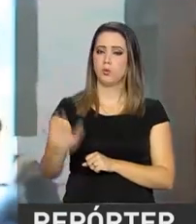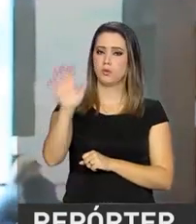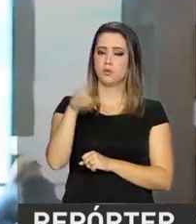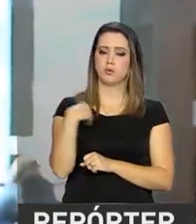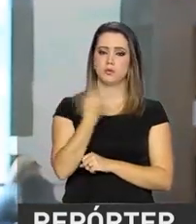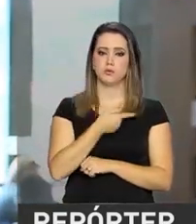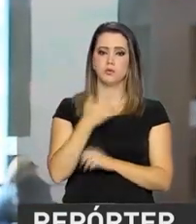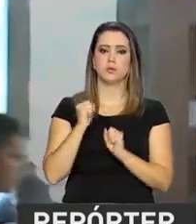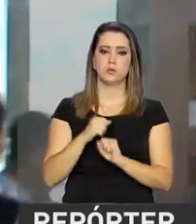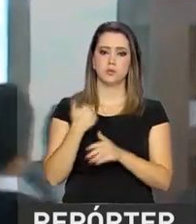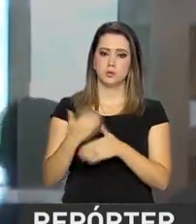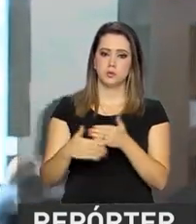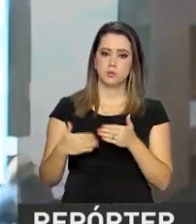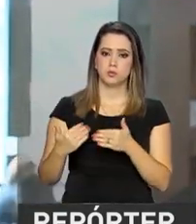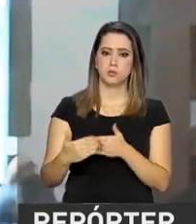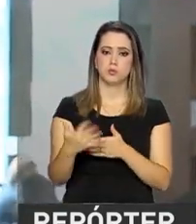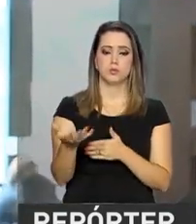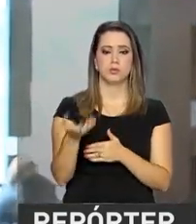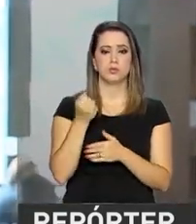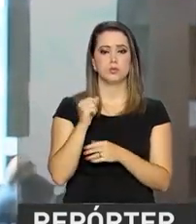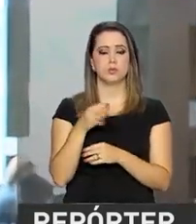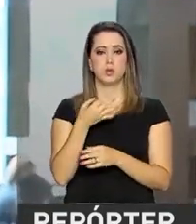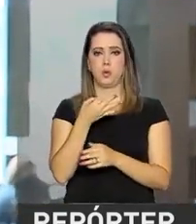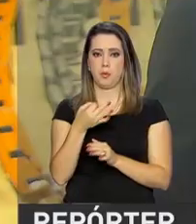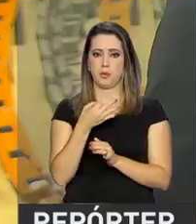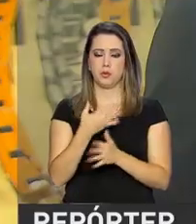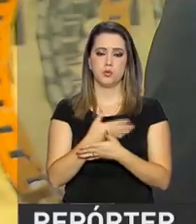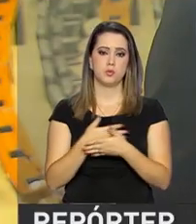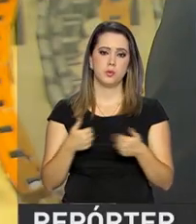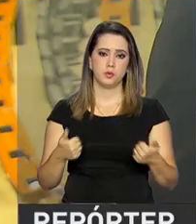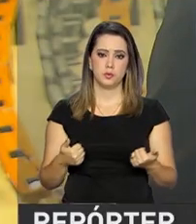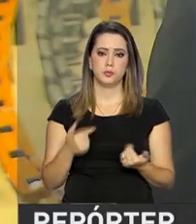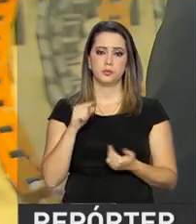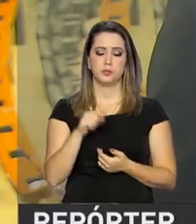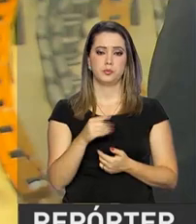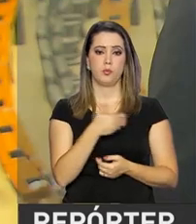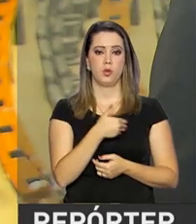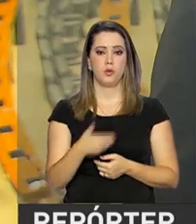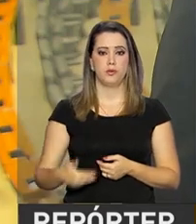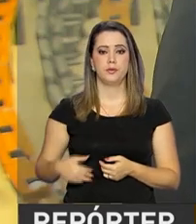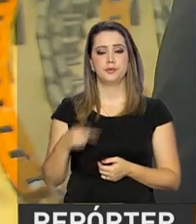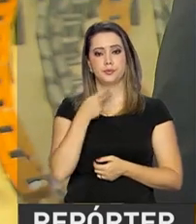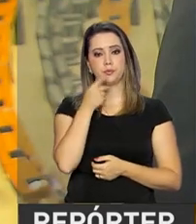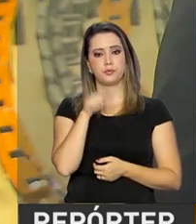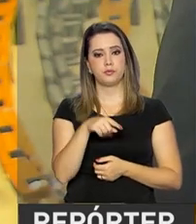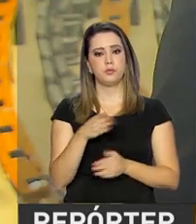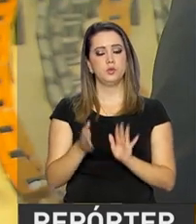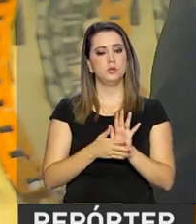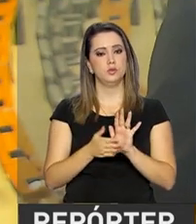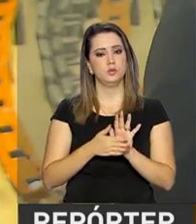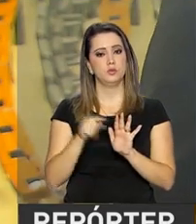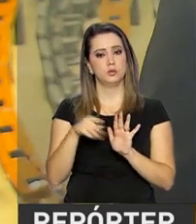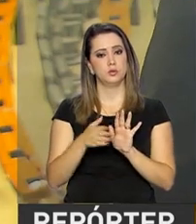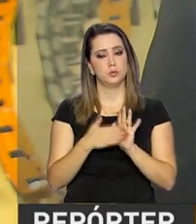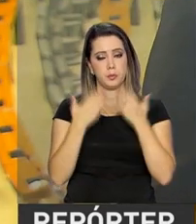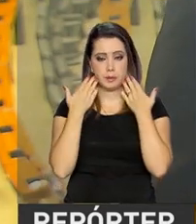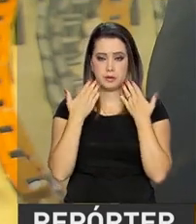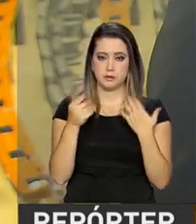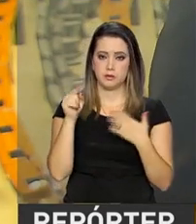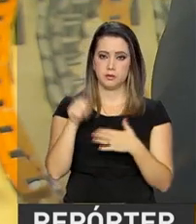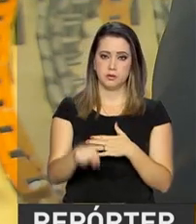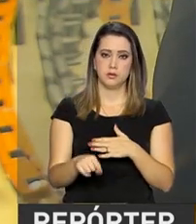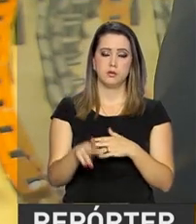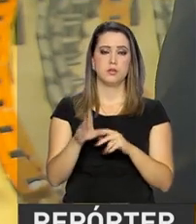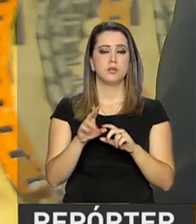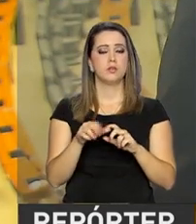nós ainda podemos receber sugestões de aprimoramento a previsão do governo é de que o projeto seja apresentado aqui no plenário da câmara